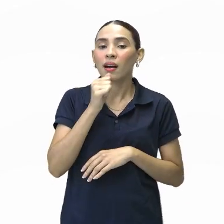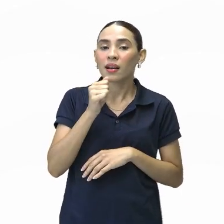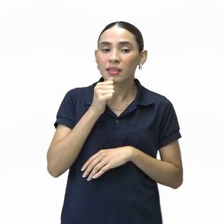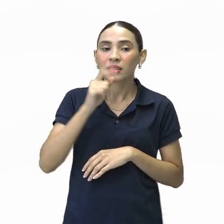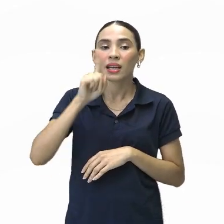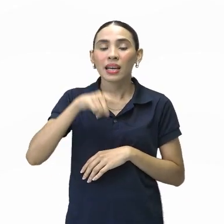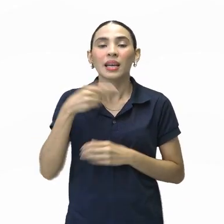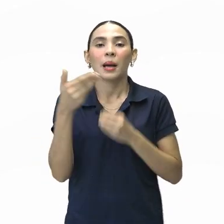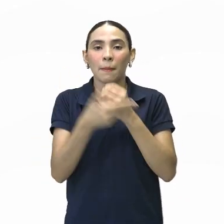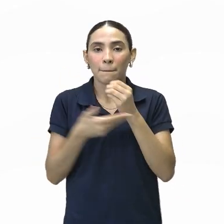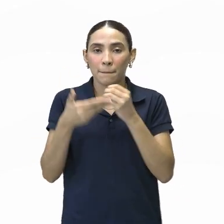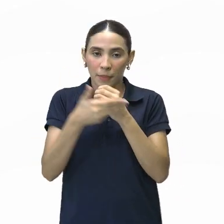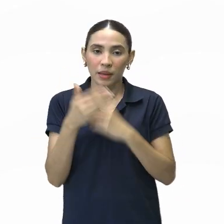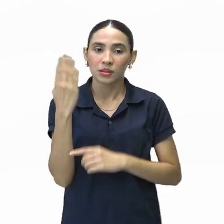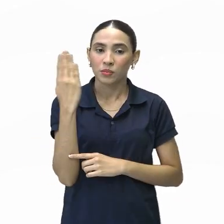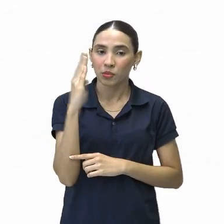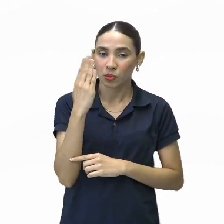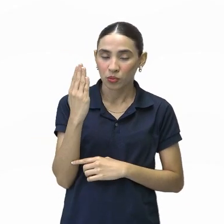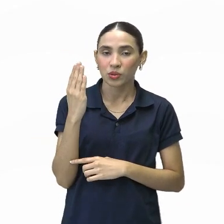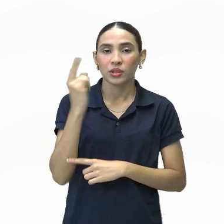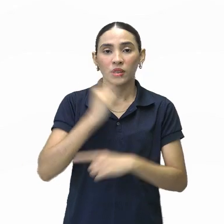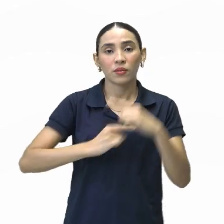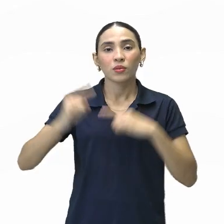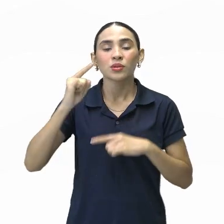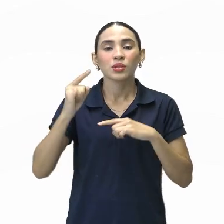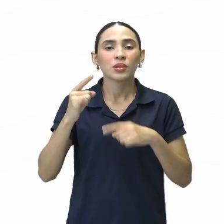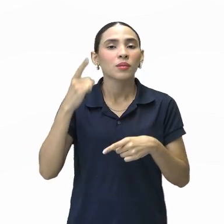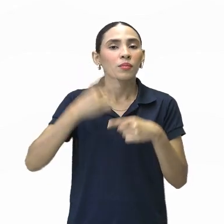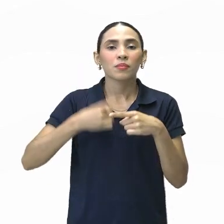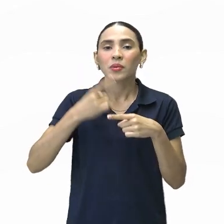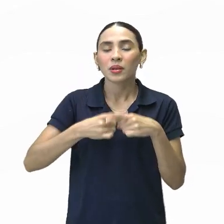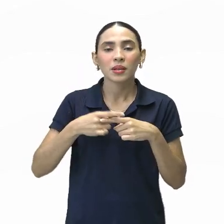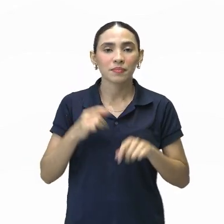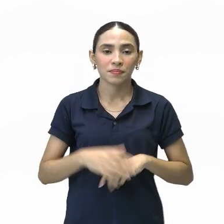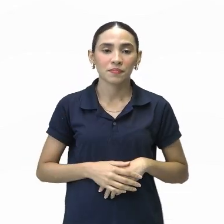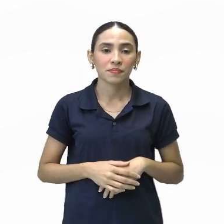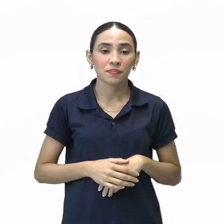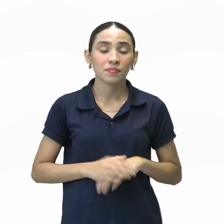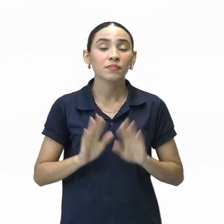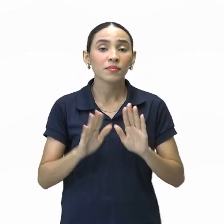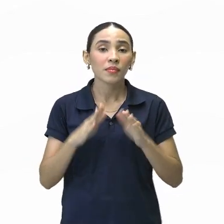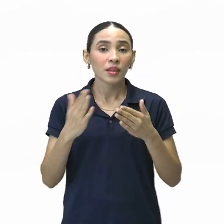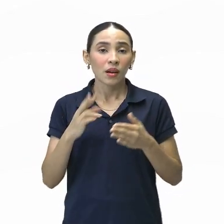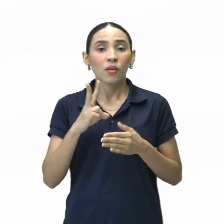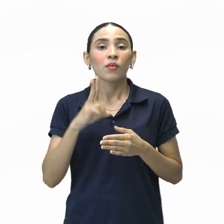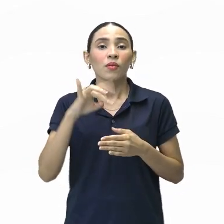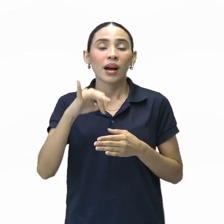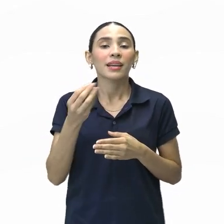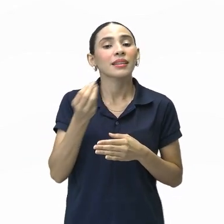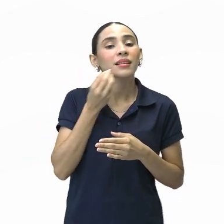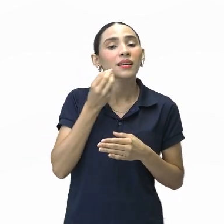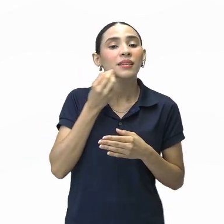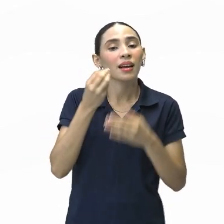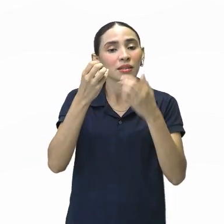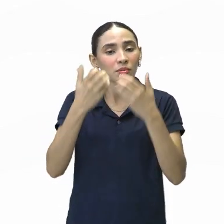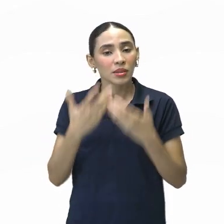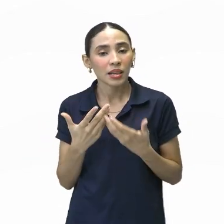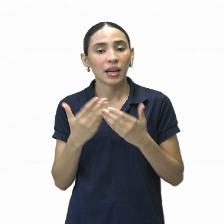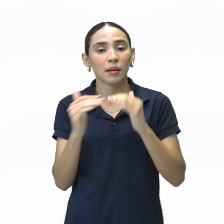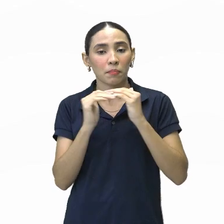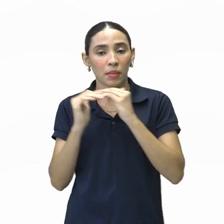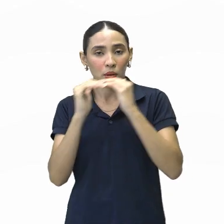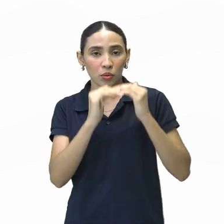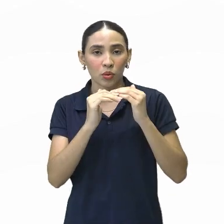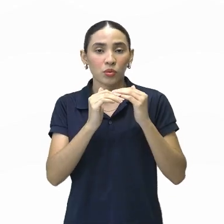ainda é a base da biologia evolutiva. Por quê? Ela vai explicar padrões observáveis